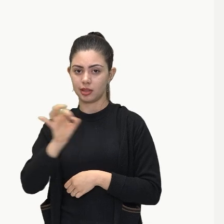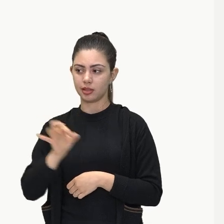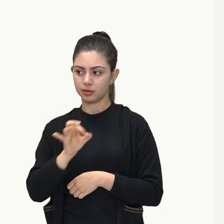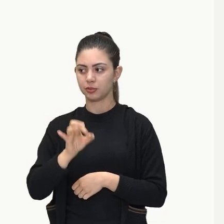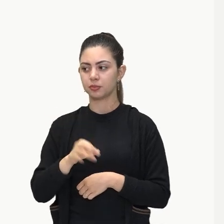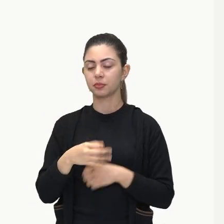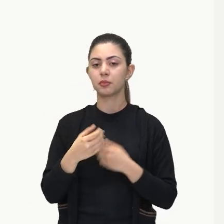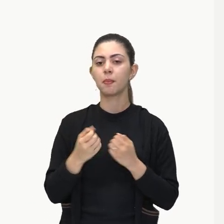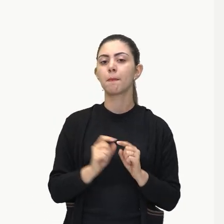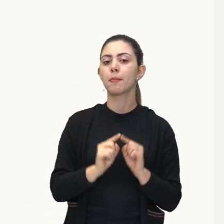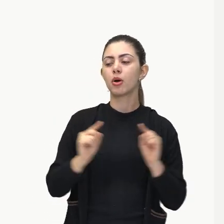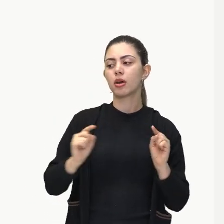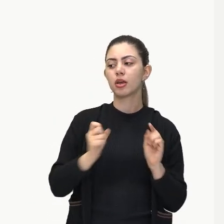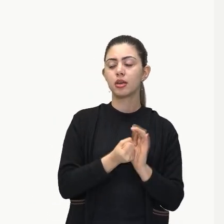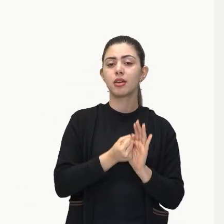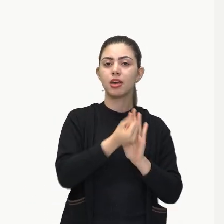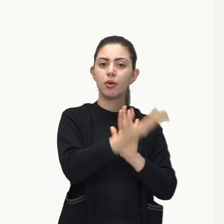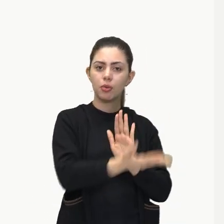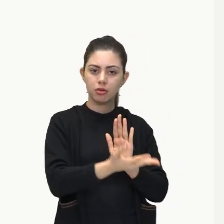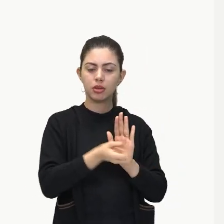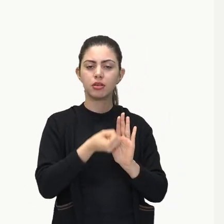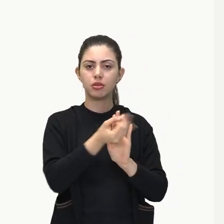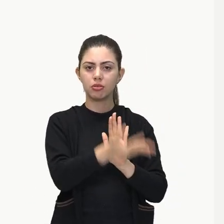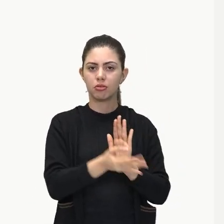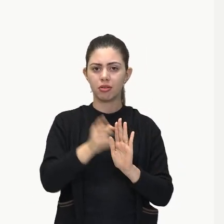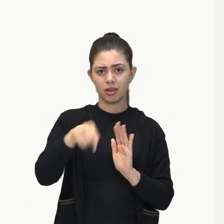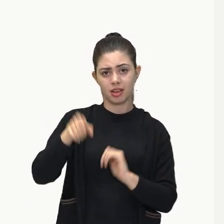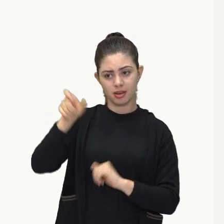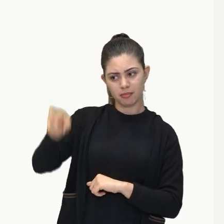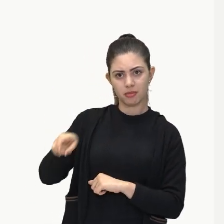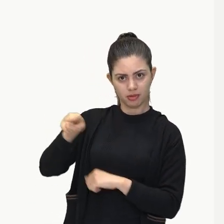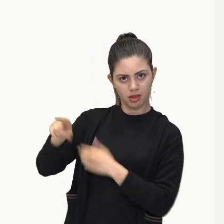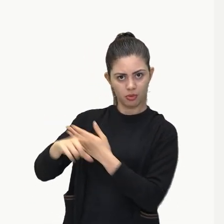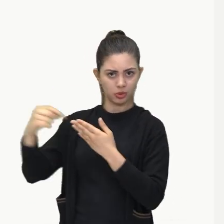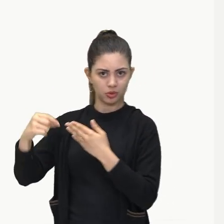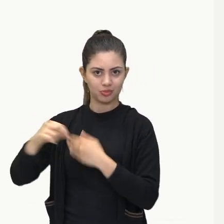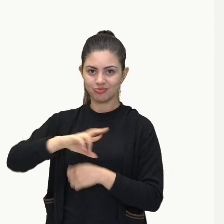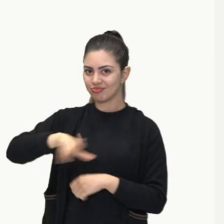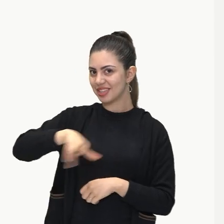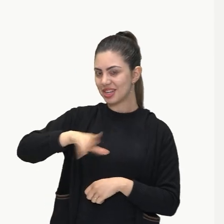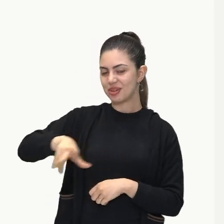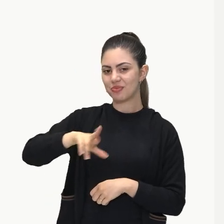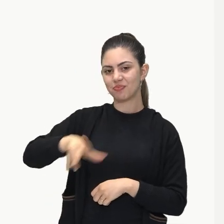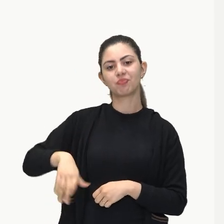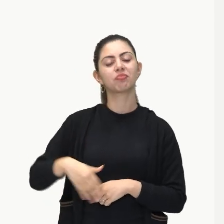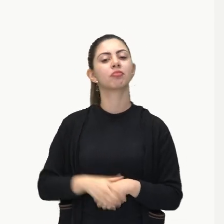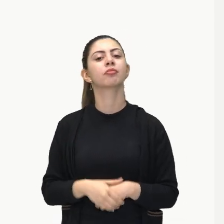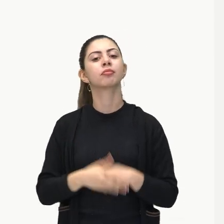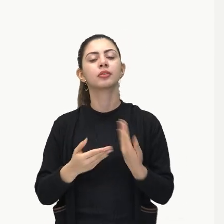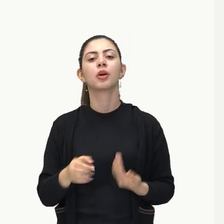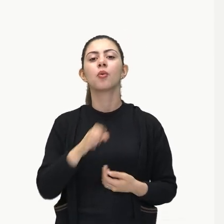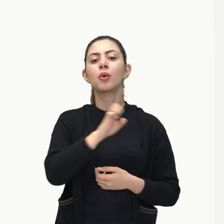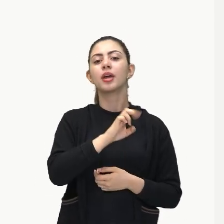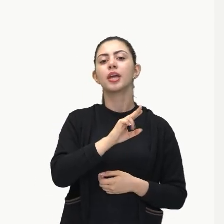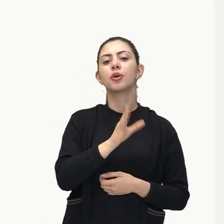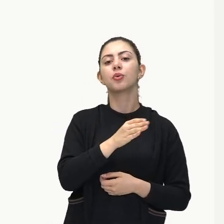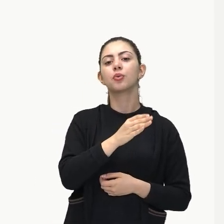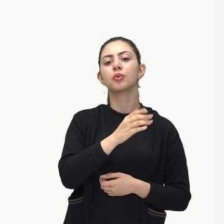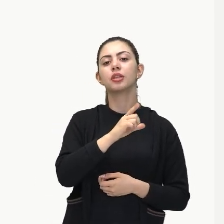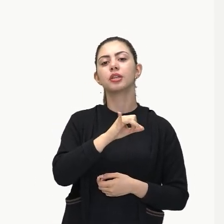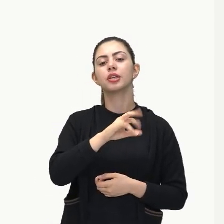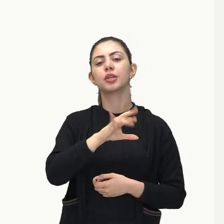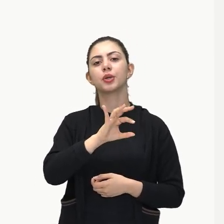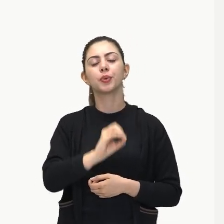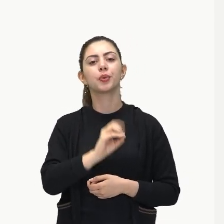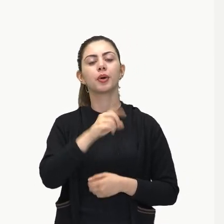não é necessariamente o meu autor. O eu lírico eu vou chamar dessa voz do poema. Pensem na voz. Quando